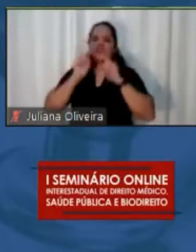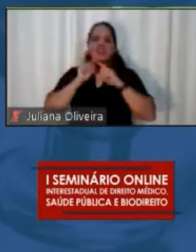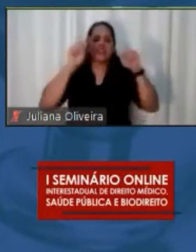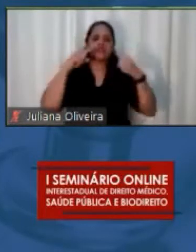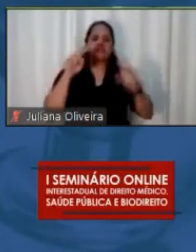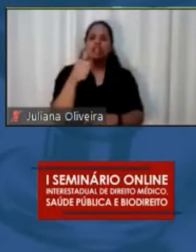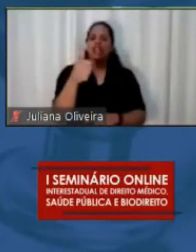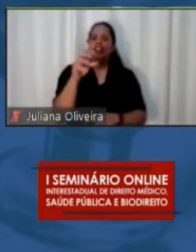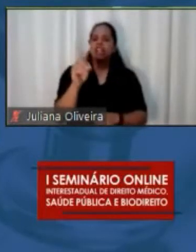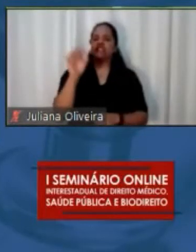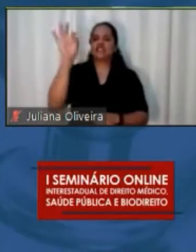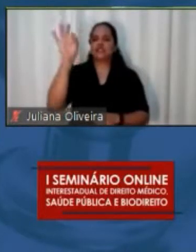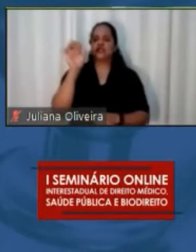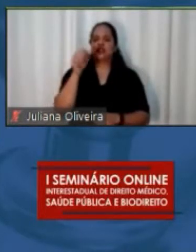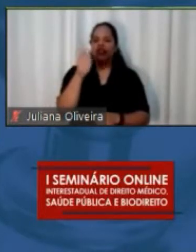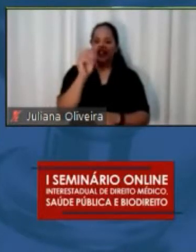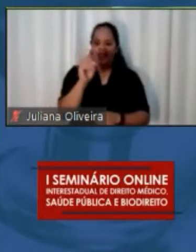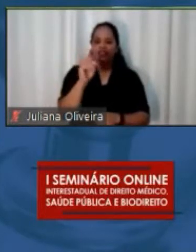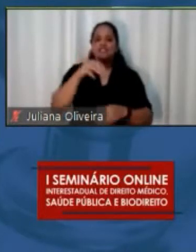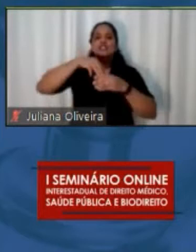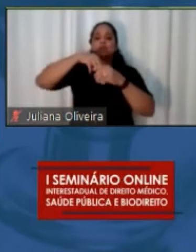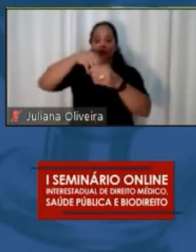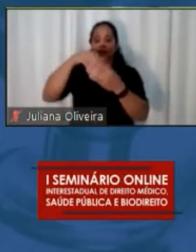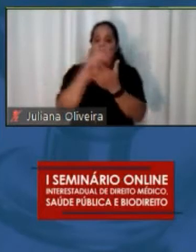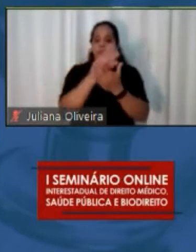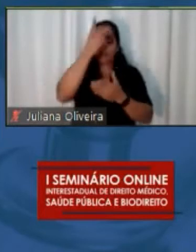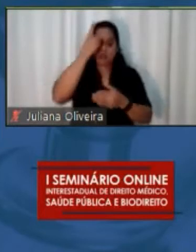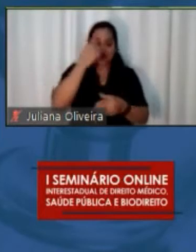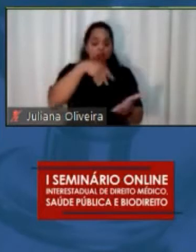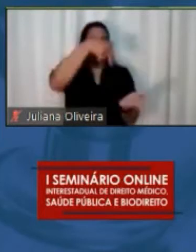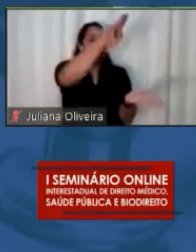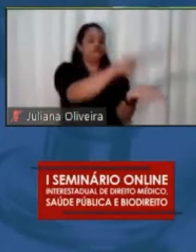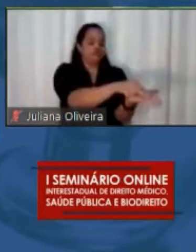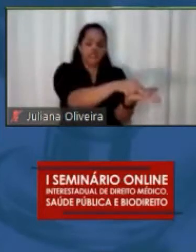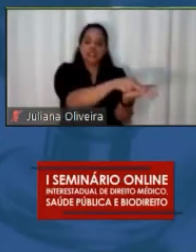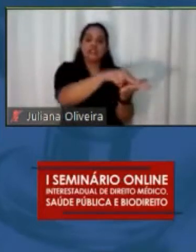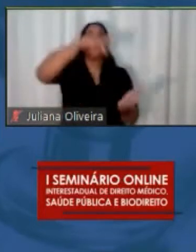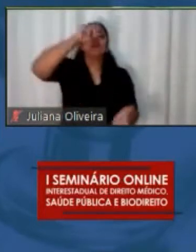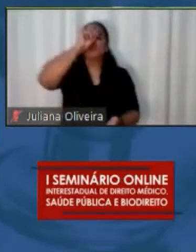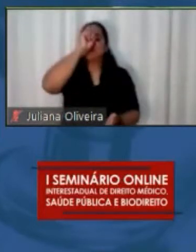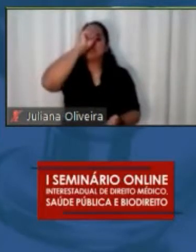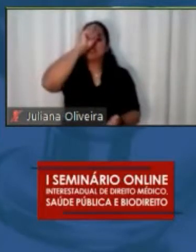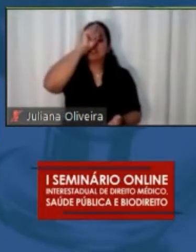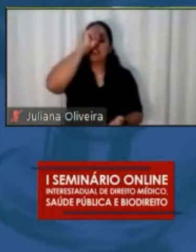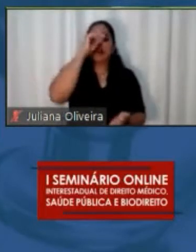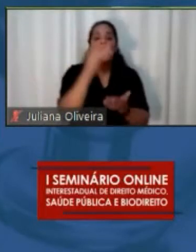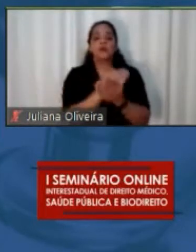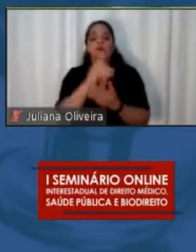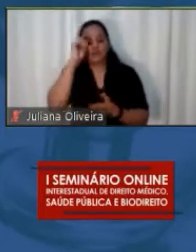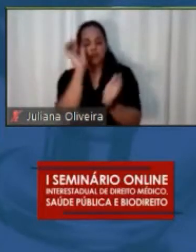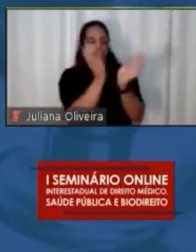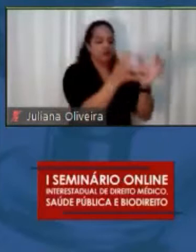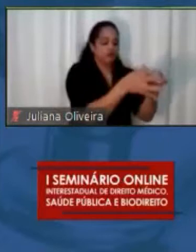de UTI, que estavam internados há mais de 30 dias de UTI, foram randomizados em 2 grupos. Um grupo